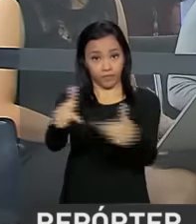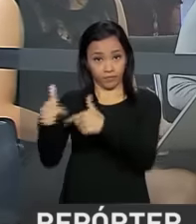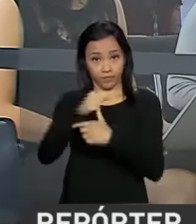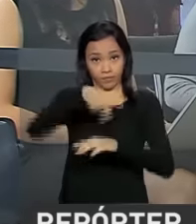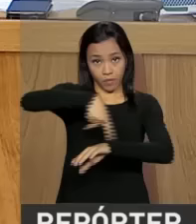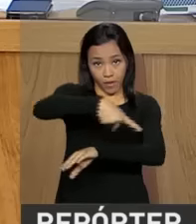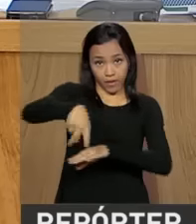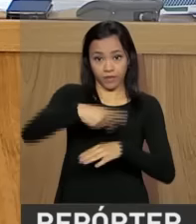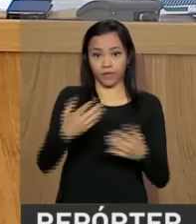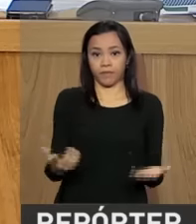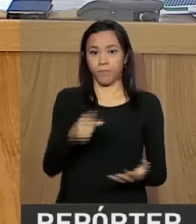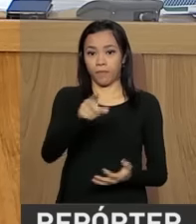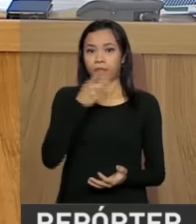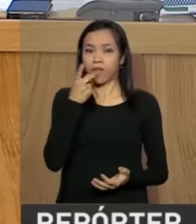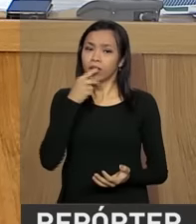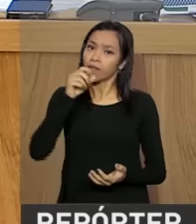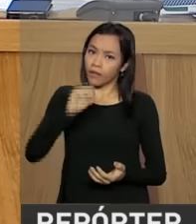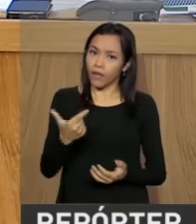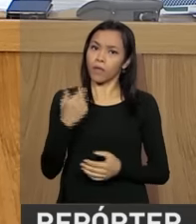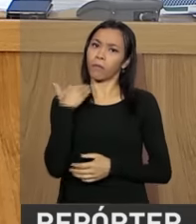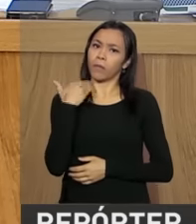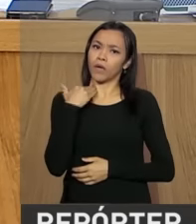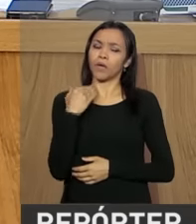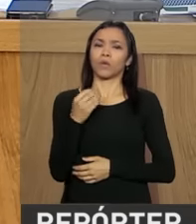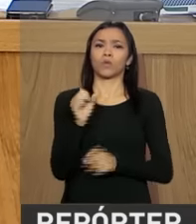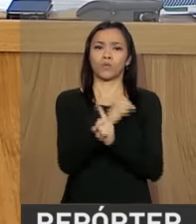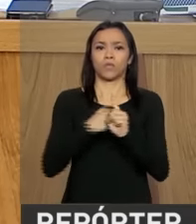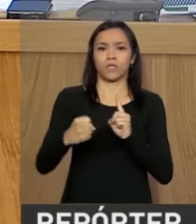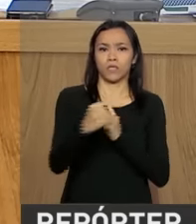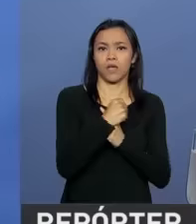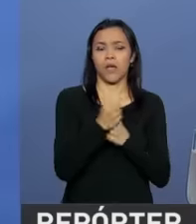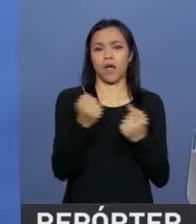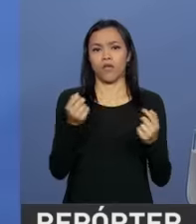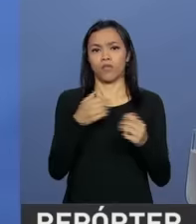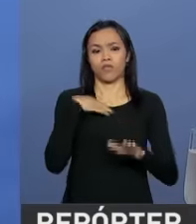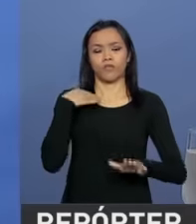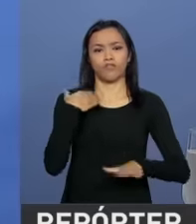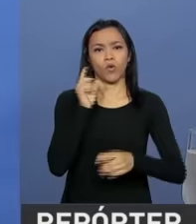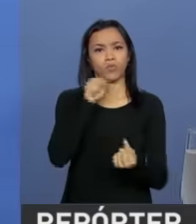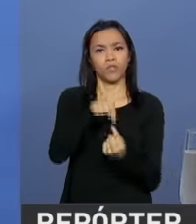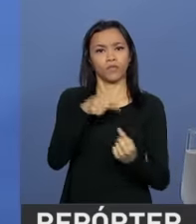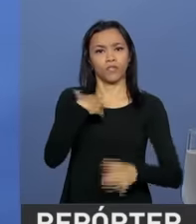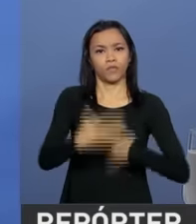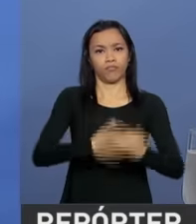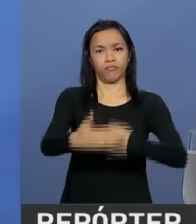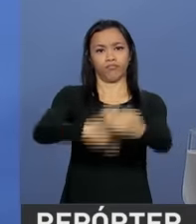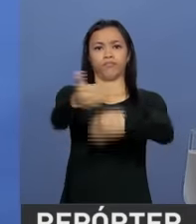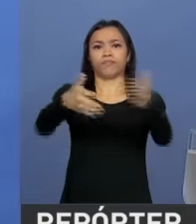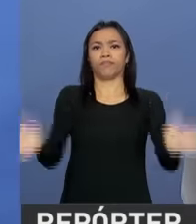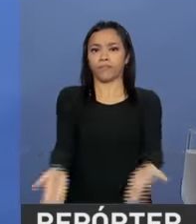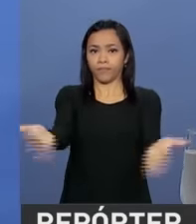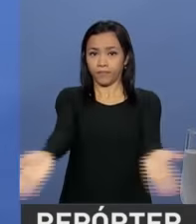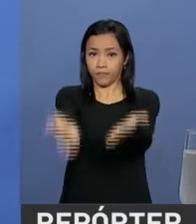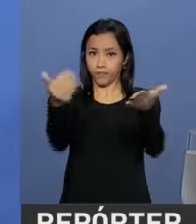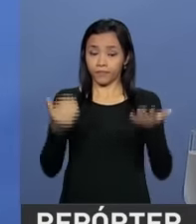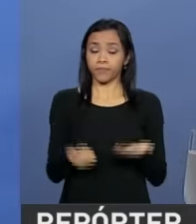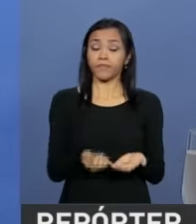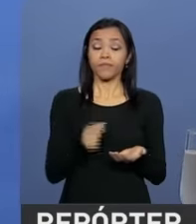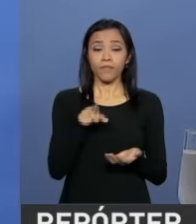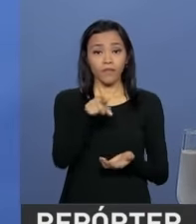Óbvio sendo um banco social e de desenvolvimento foi tentar trazer nesse momento em que nós temos um elevado